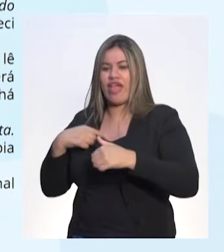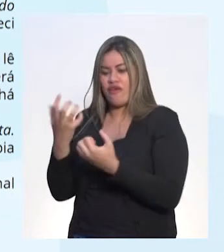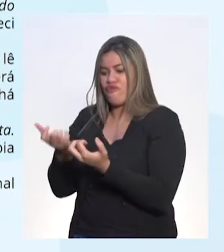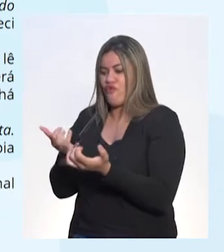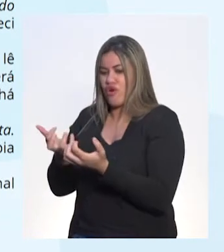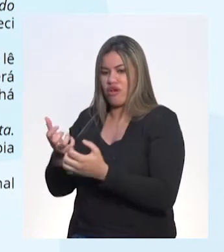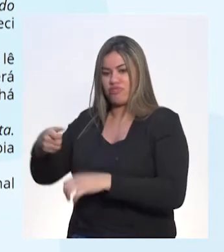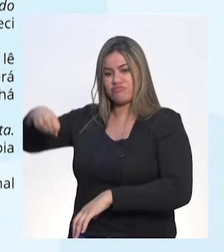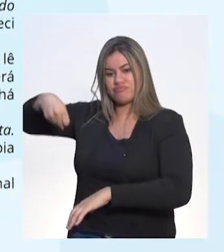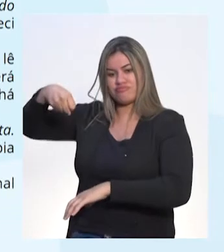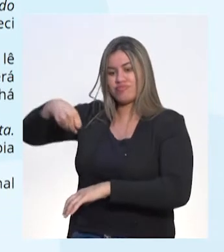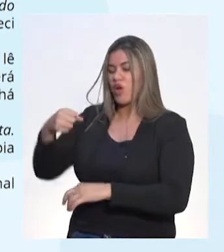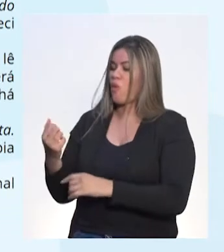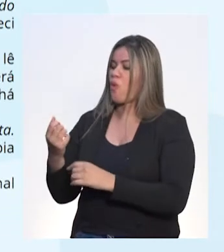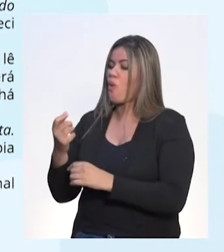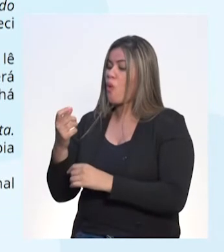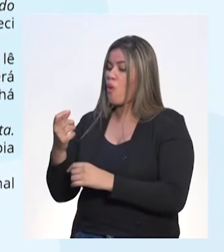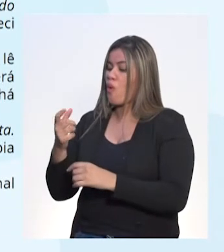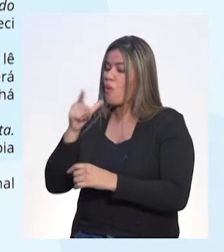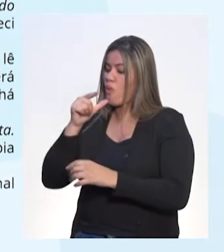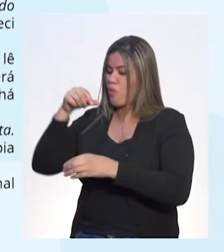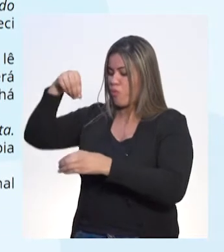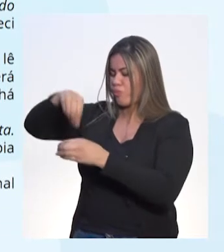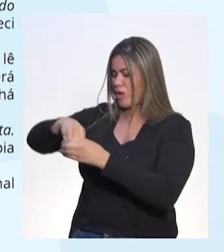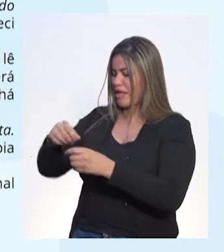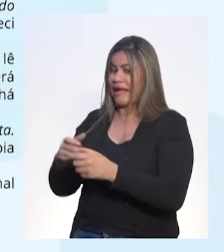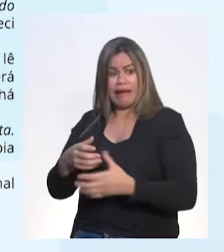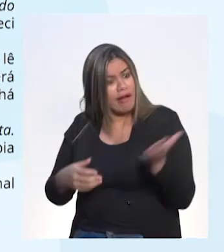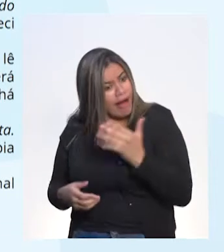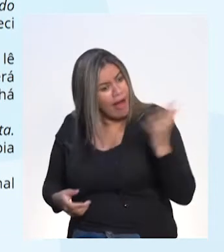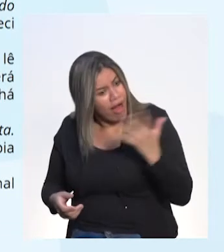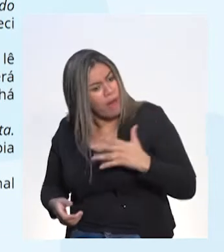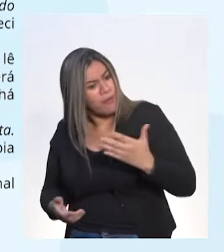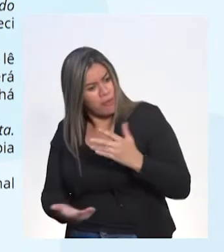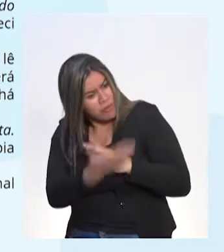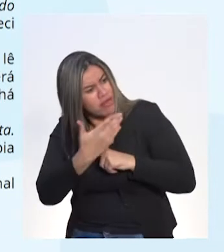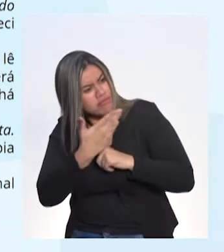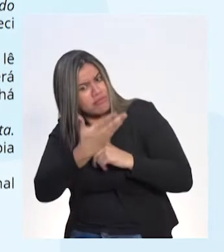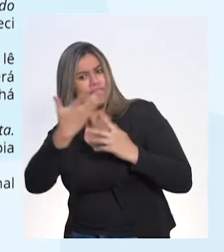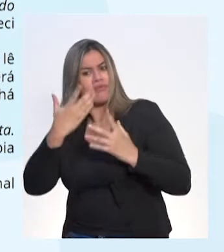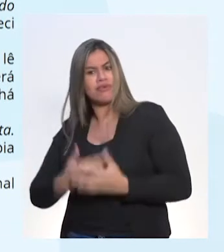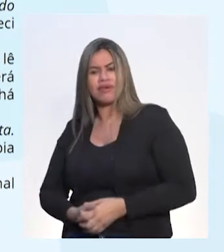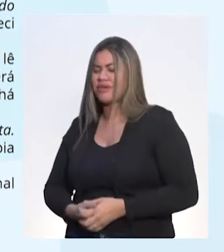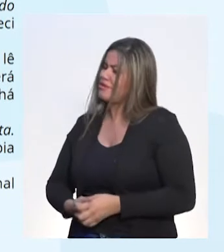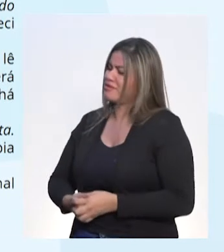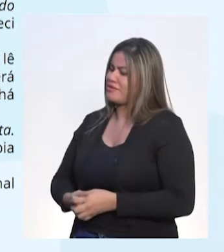chaleira sobre ele. Pegando a chaleira... Anda, me ajuda aqui, depressa.